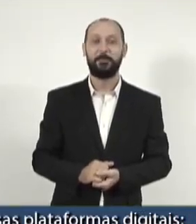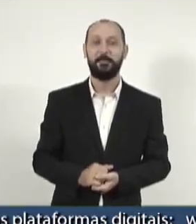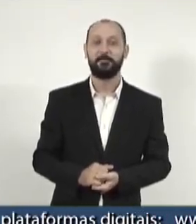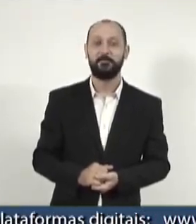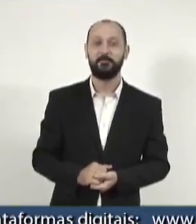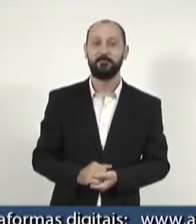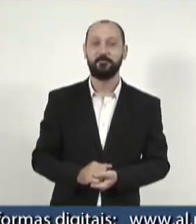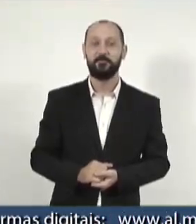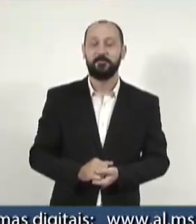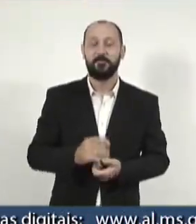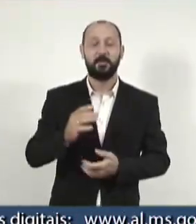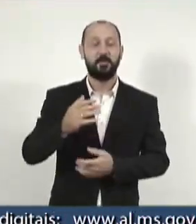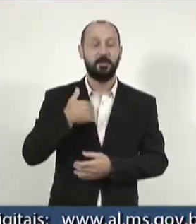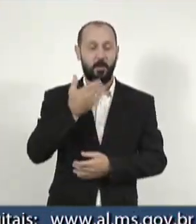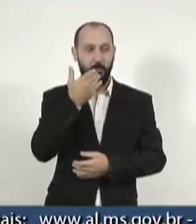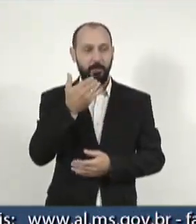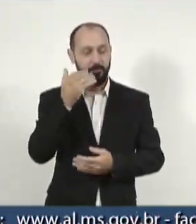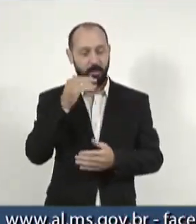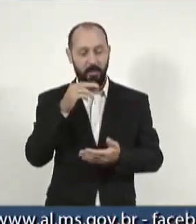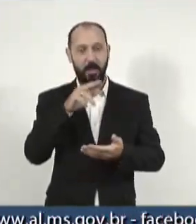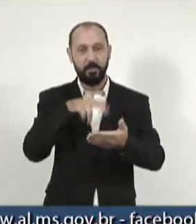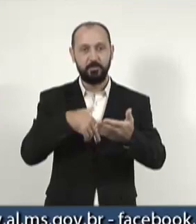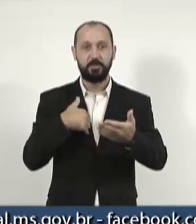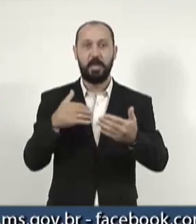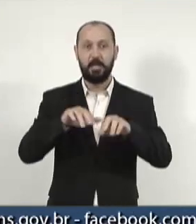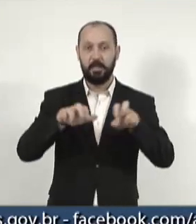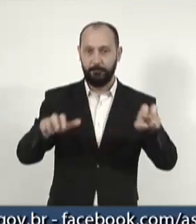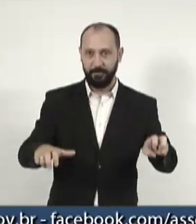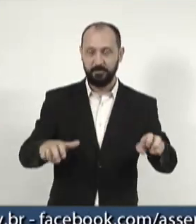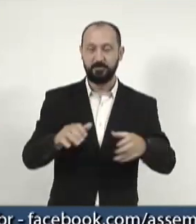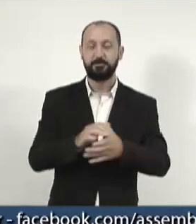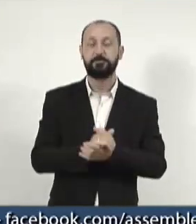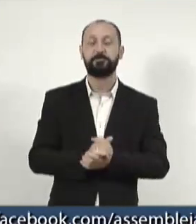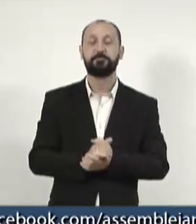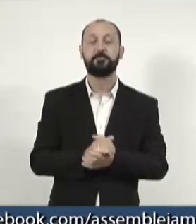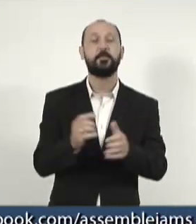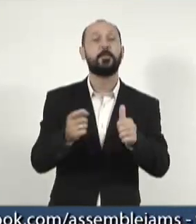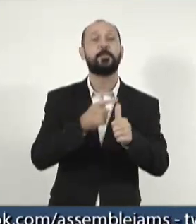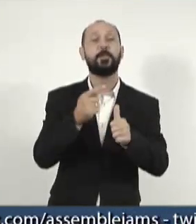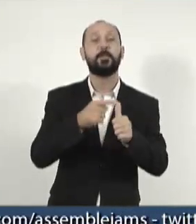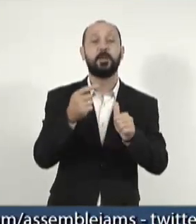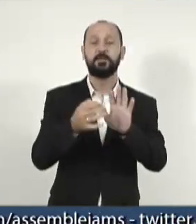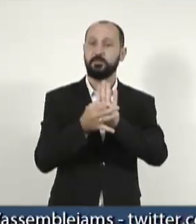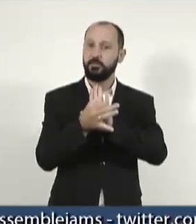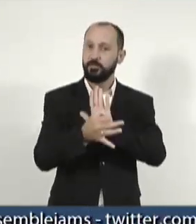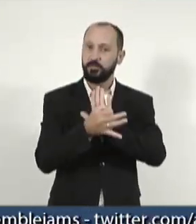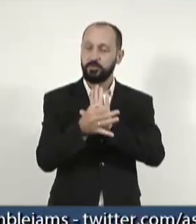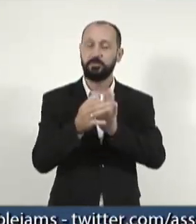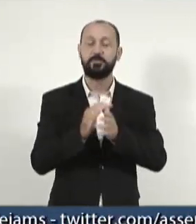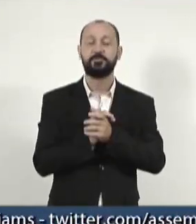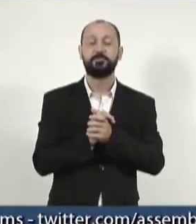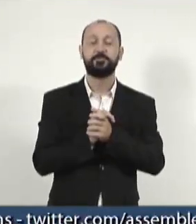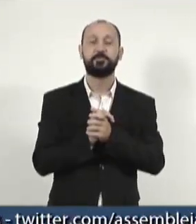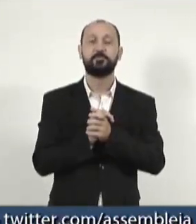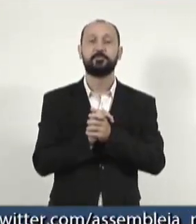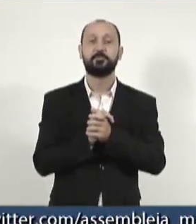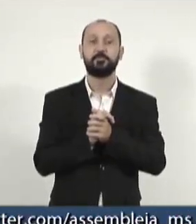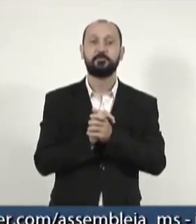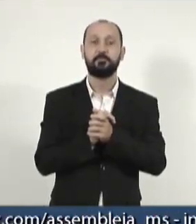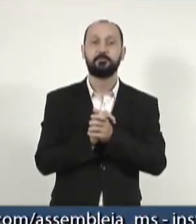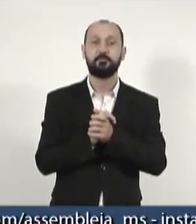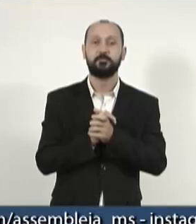Senhor presidente, peço permissão para ler as indicações aqui da mesa. Primeira indicação